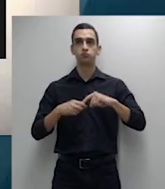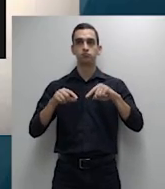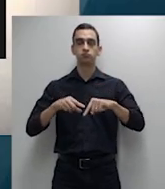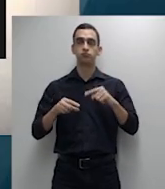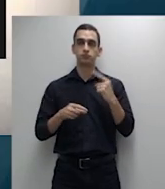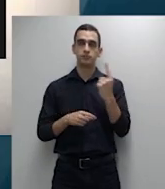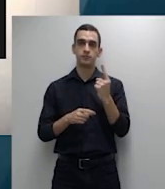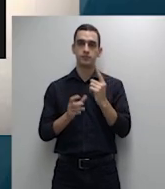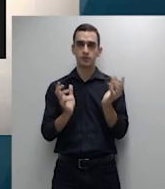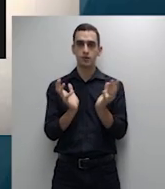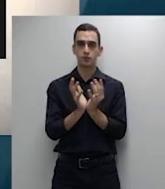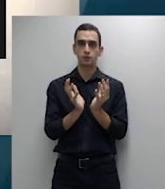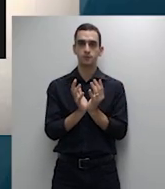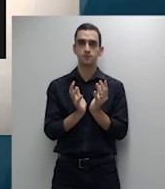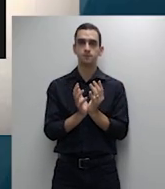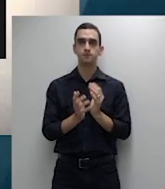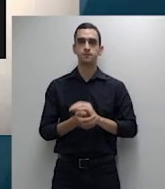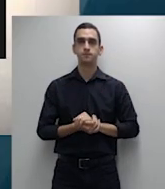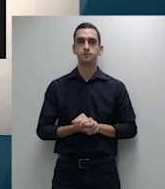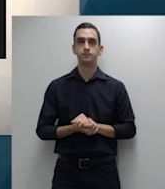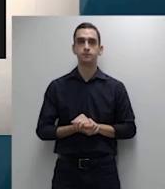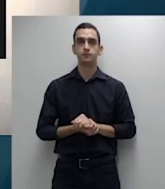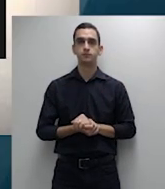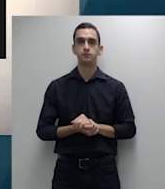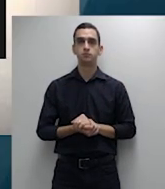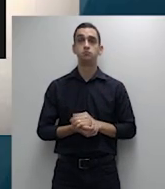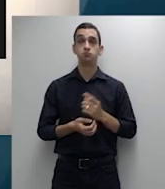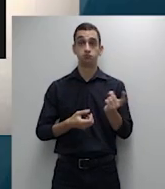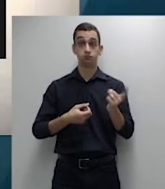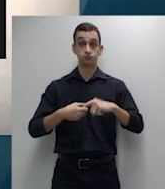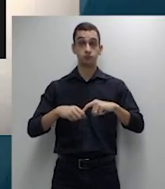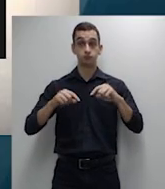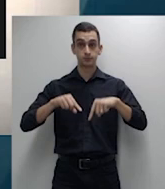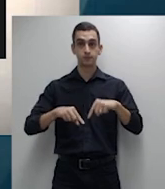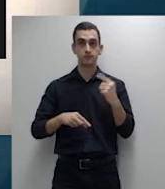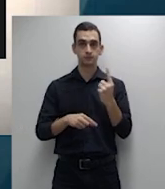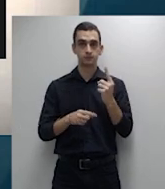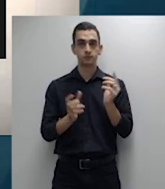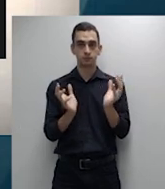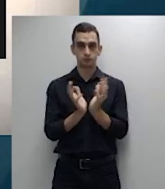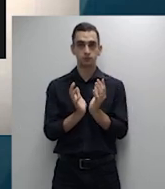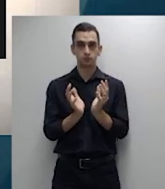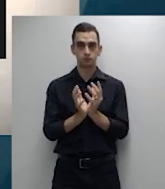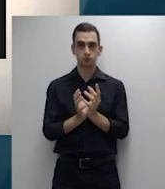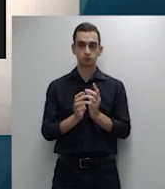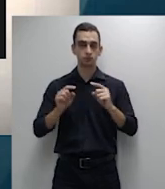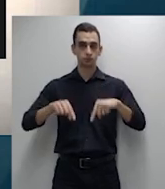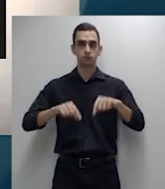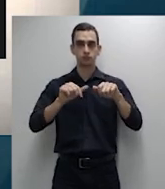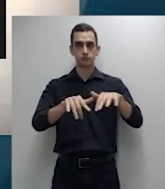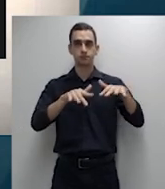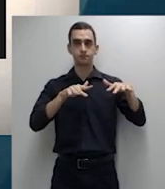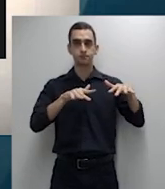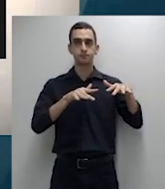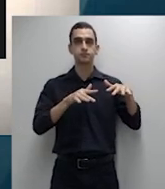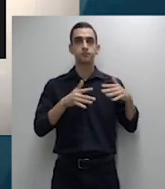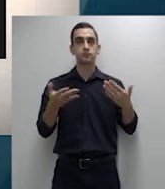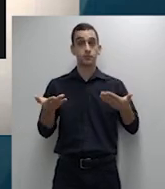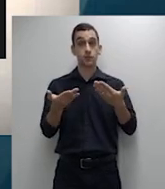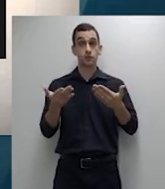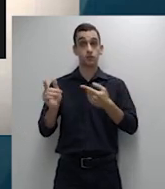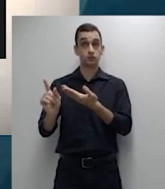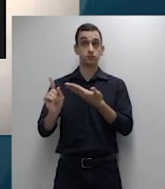e recomeçou os trabalhos da primeira turma do nossa sessão Vamos colocar na